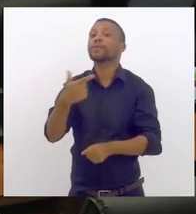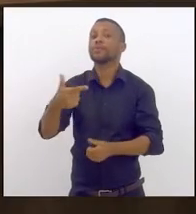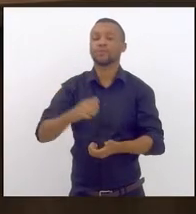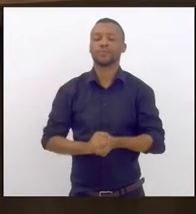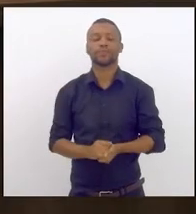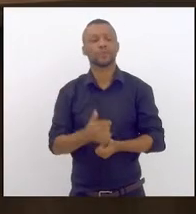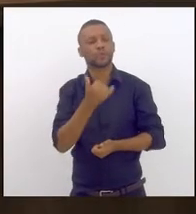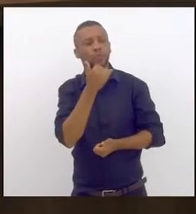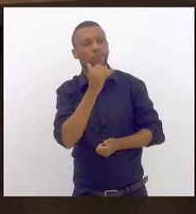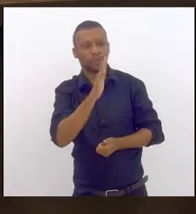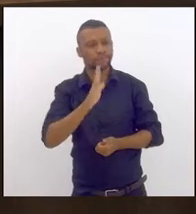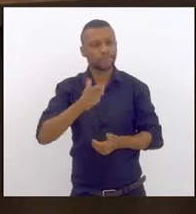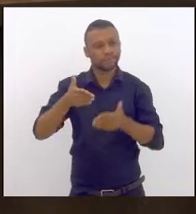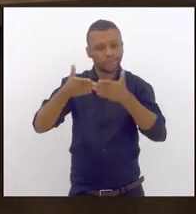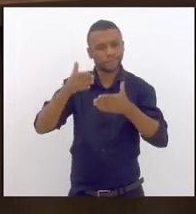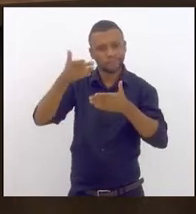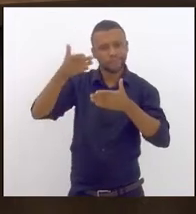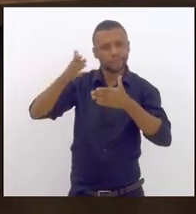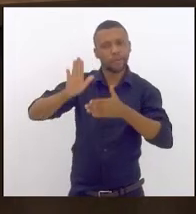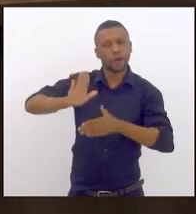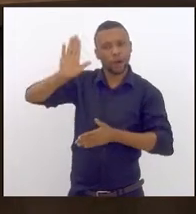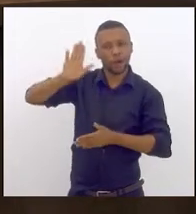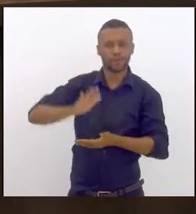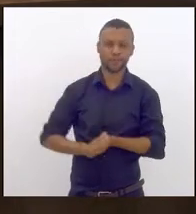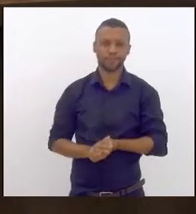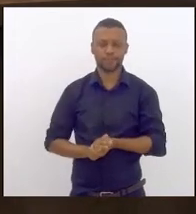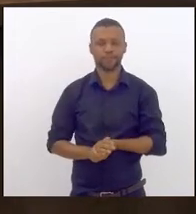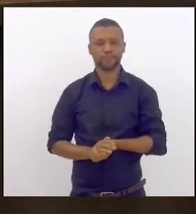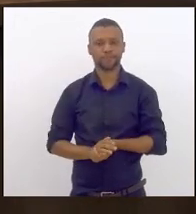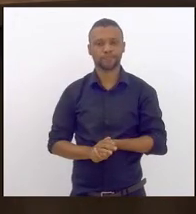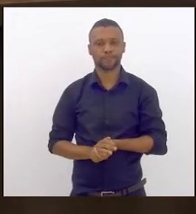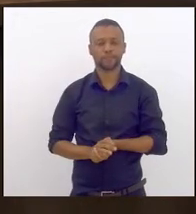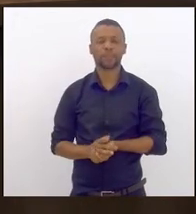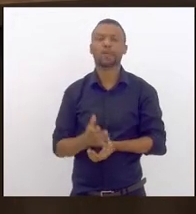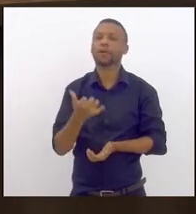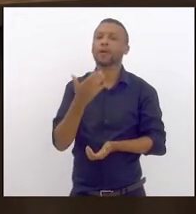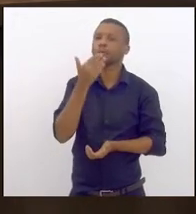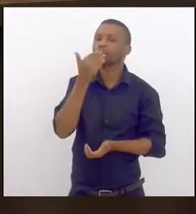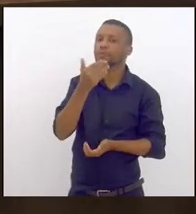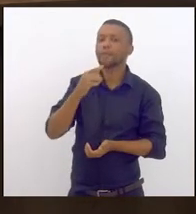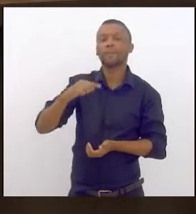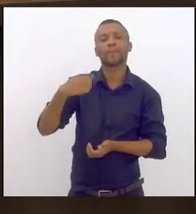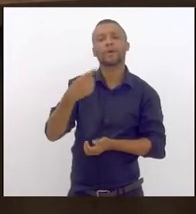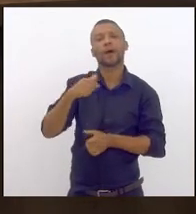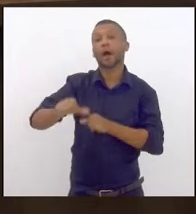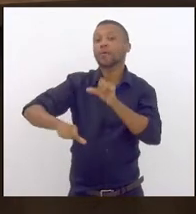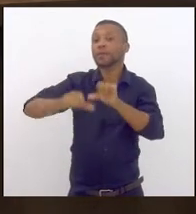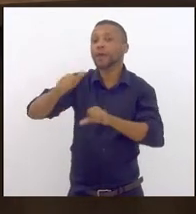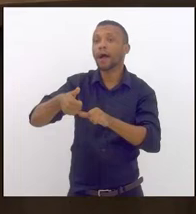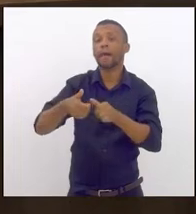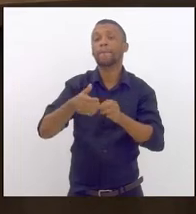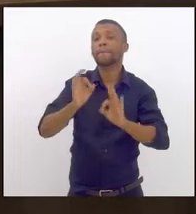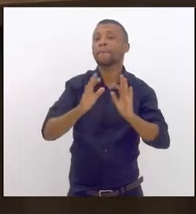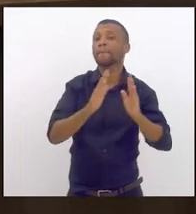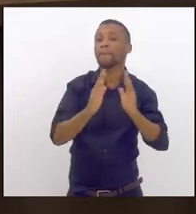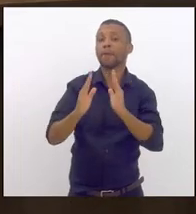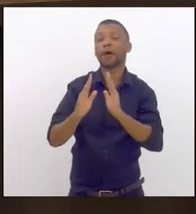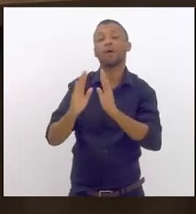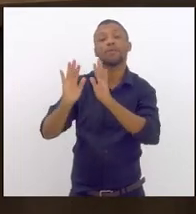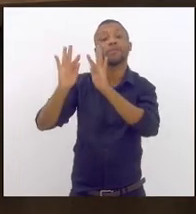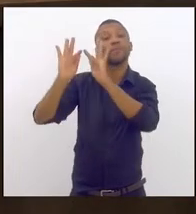Deputada Tiju, eu queria fazer uma questão de ordem. Se a gente podia alterar... a ordem dos trabalhos, colocando as PECs para o